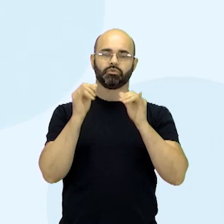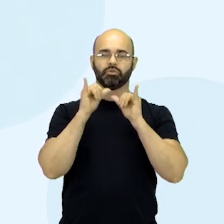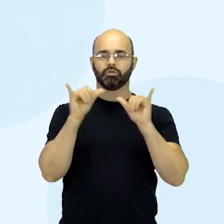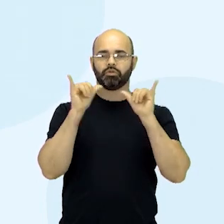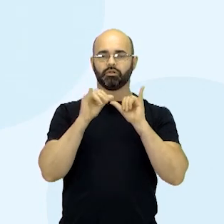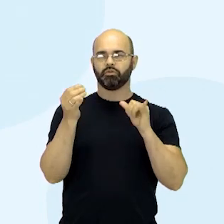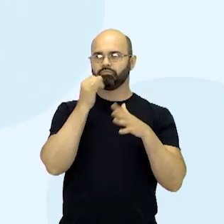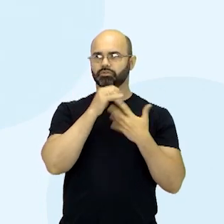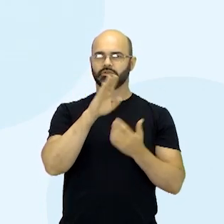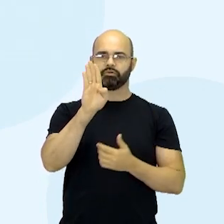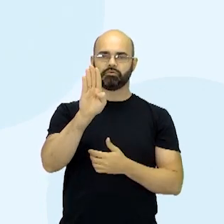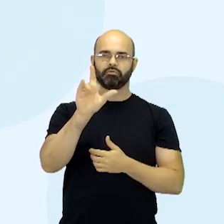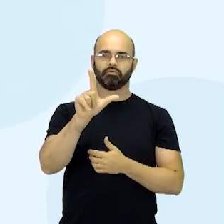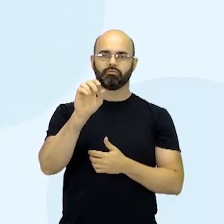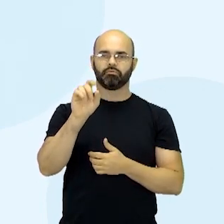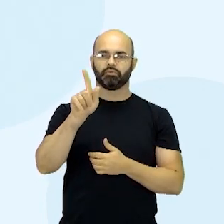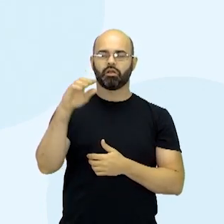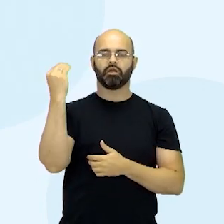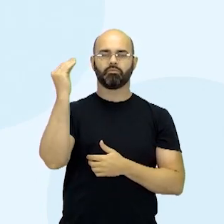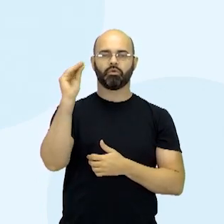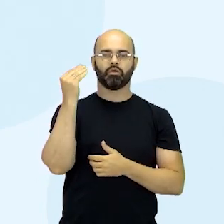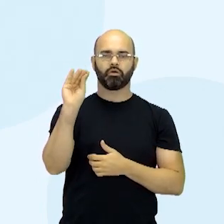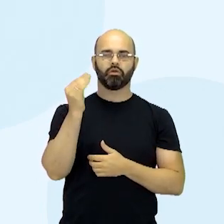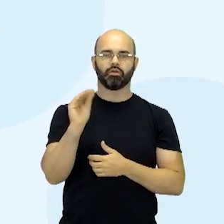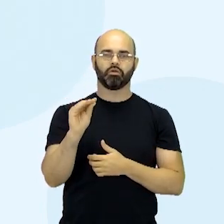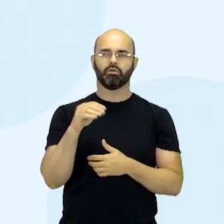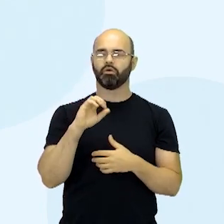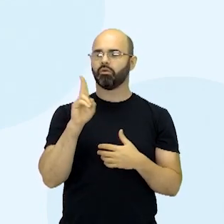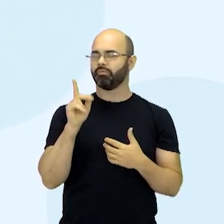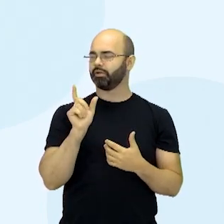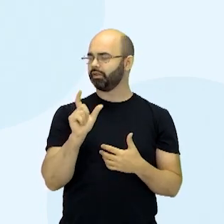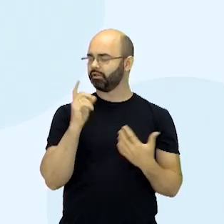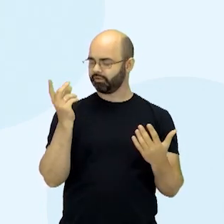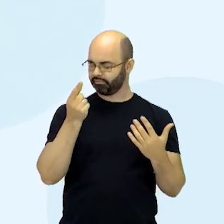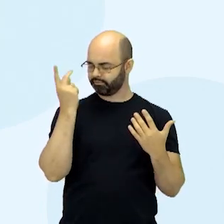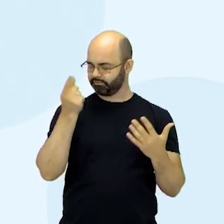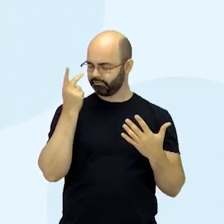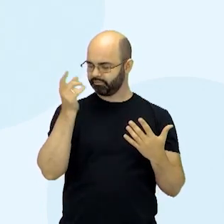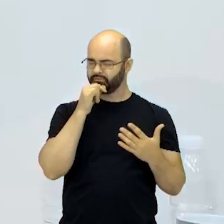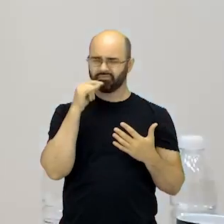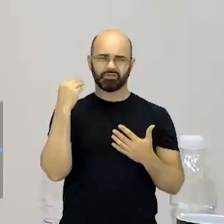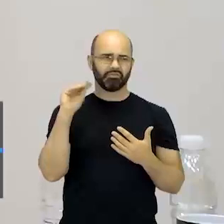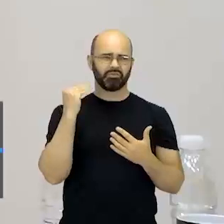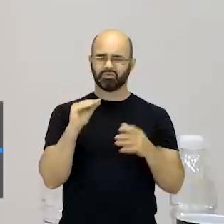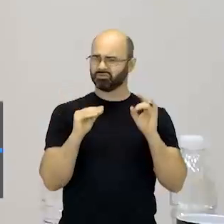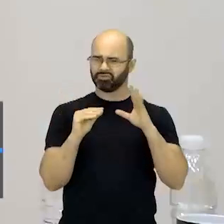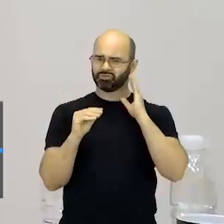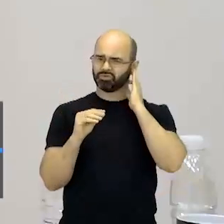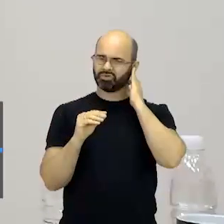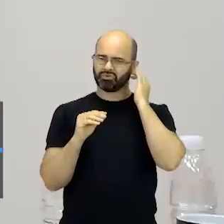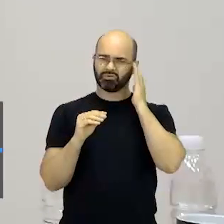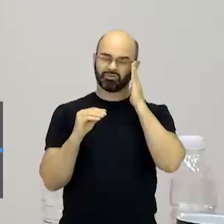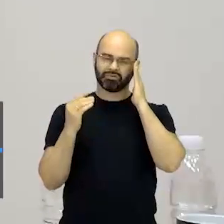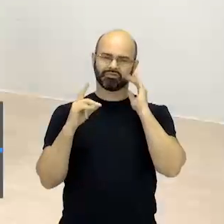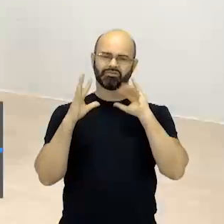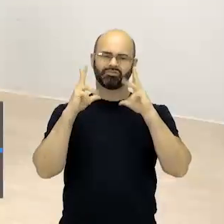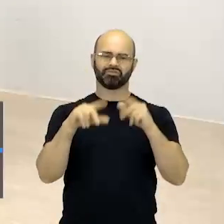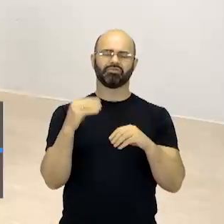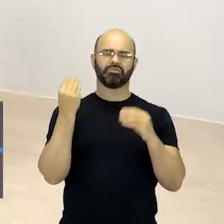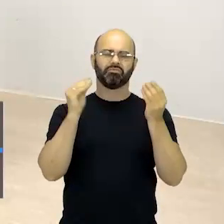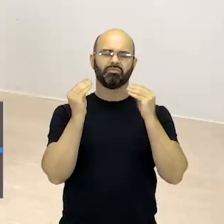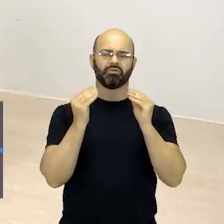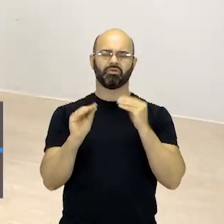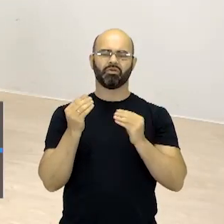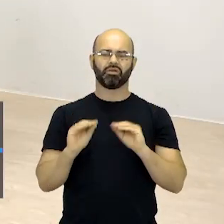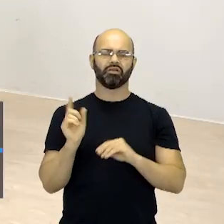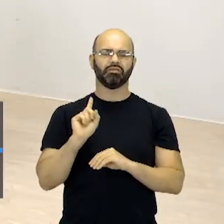científica através de um blog, como seria, Maura, que eles poderiam divulgar? Só blog? Acho que as escolas nem todas usam blog,